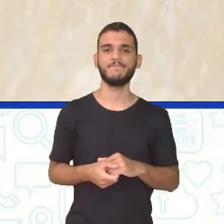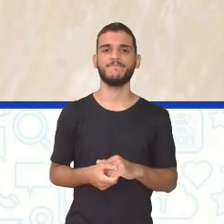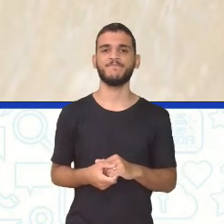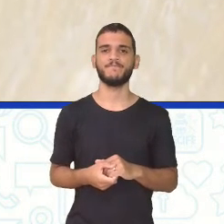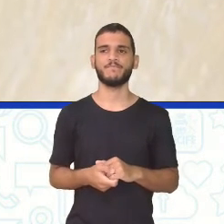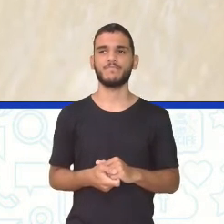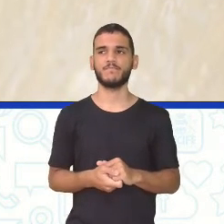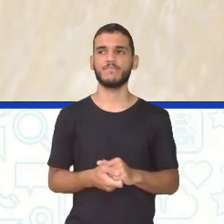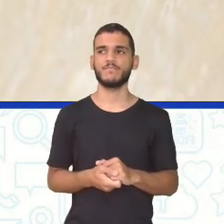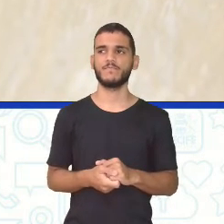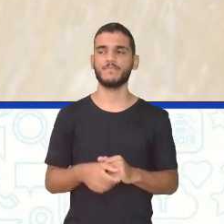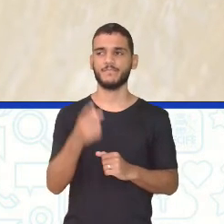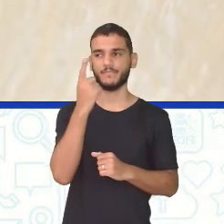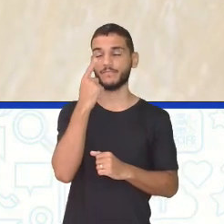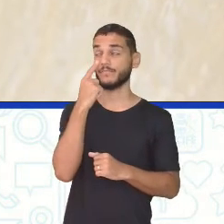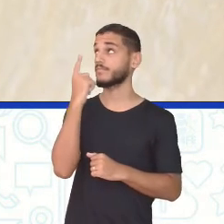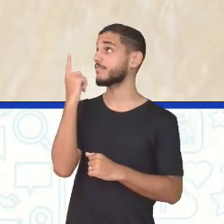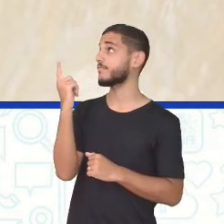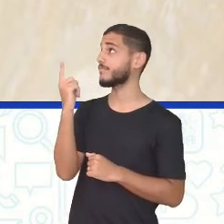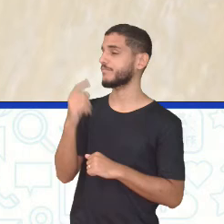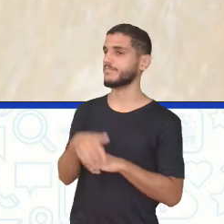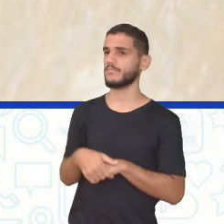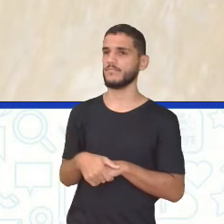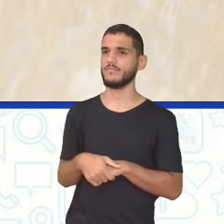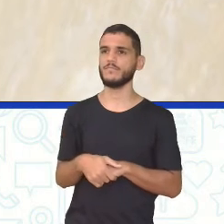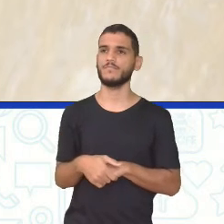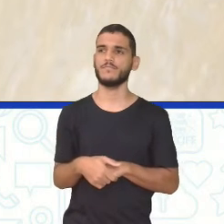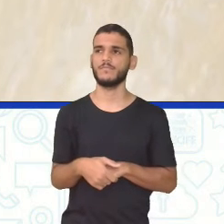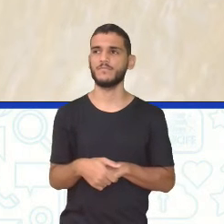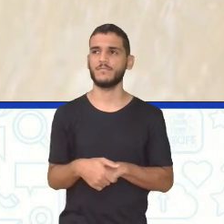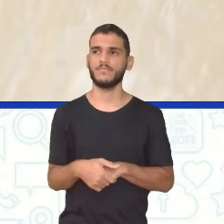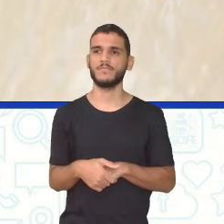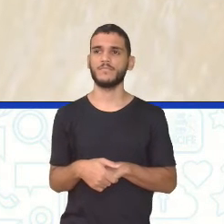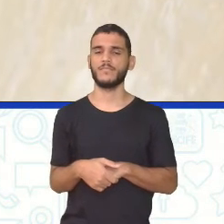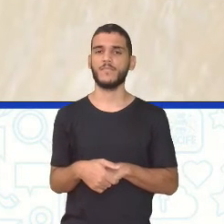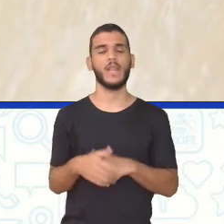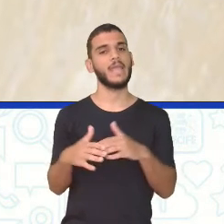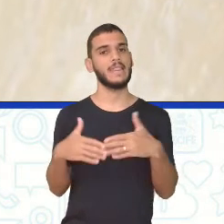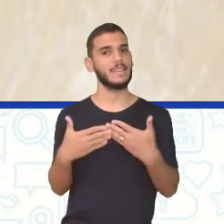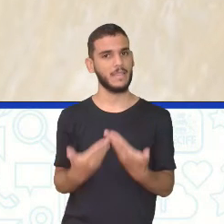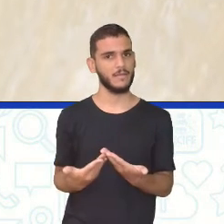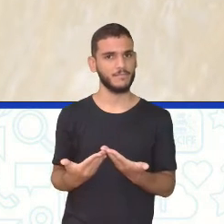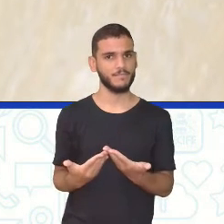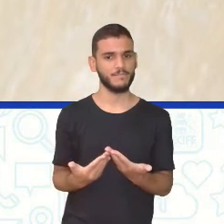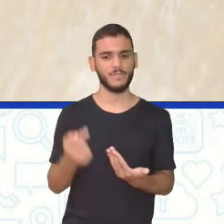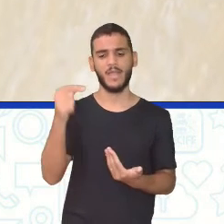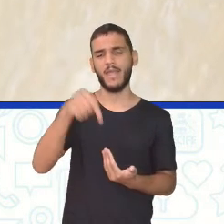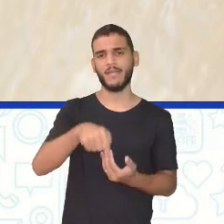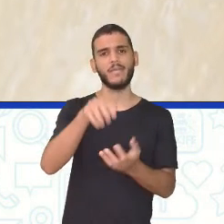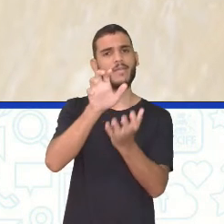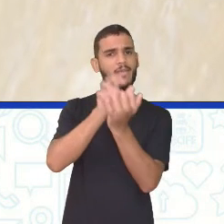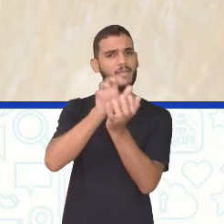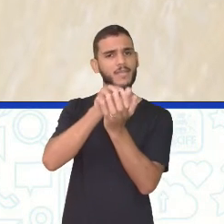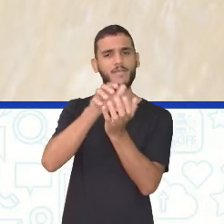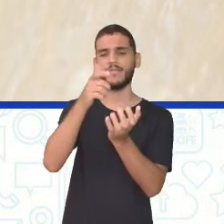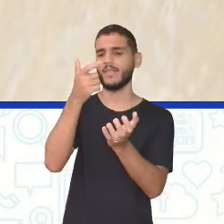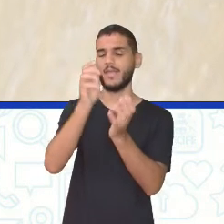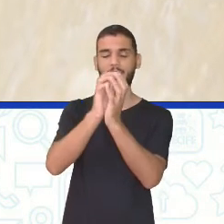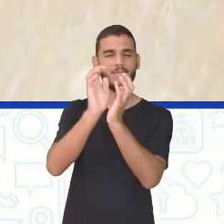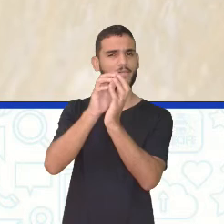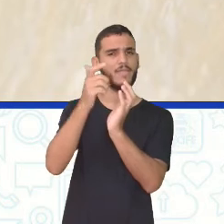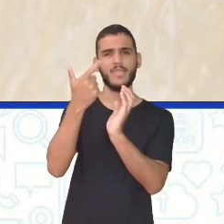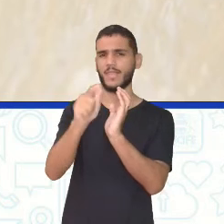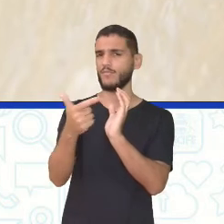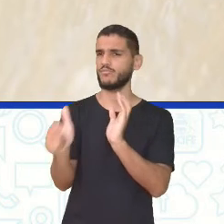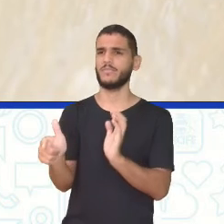observe que nem na nossa cidade a gente tem essa igualdade de desenvolvimento, né? A gente vai ter bairros, né, que são os bairros